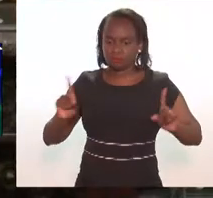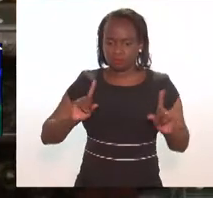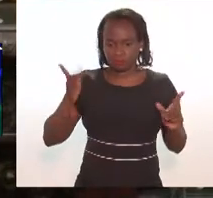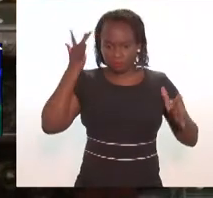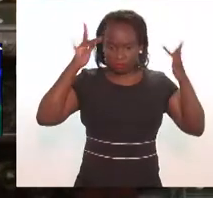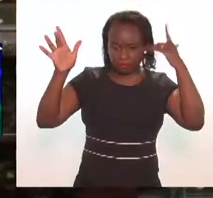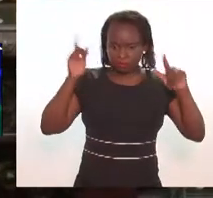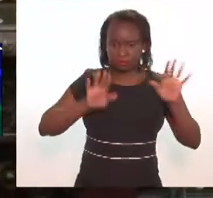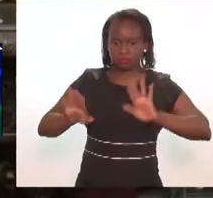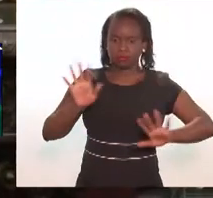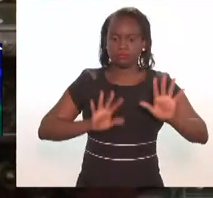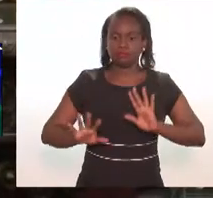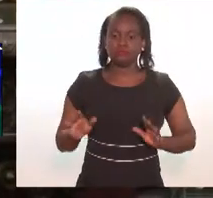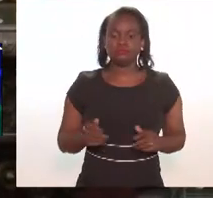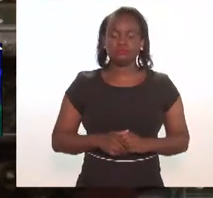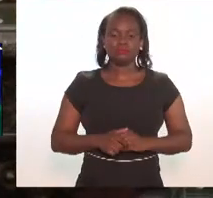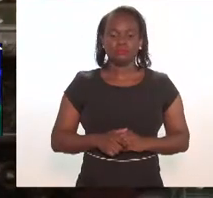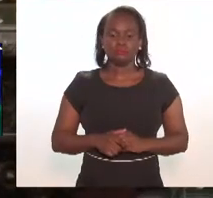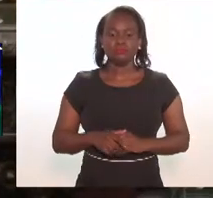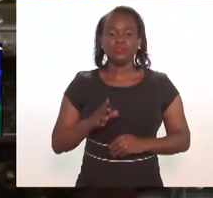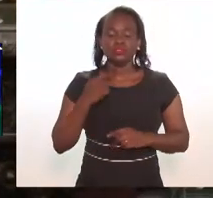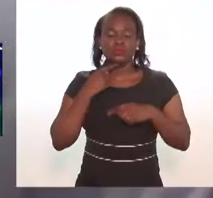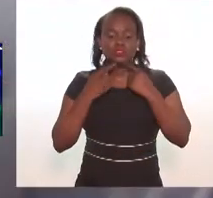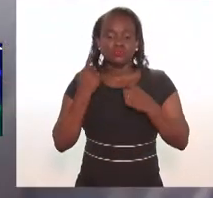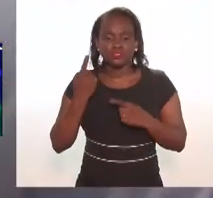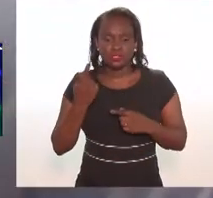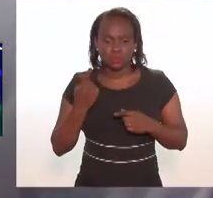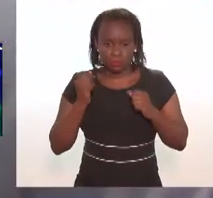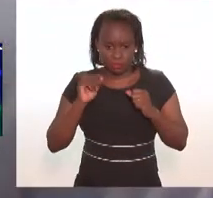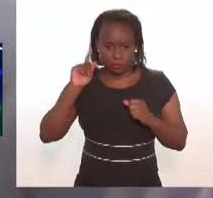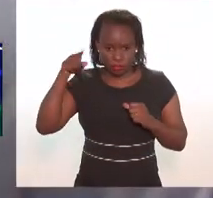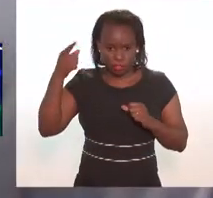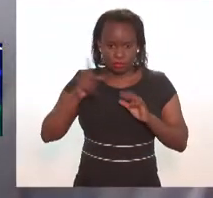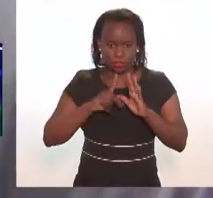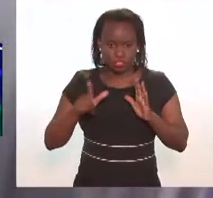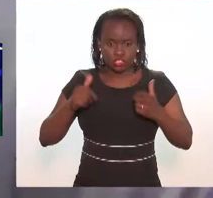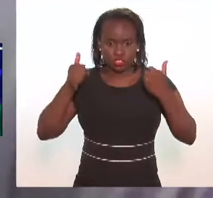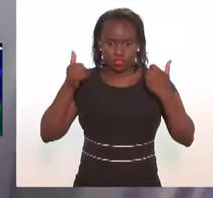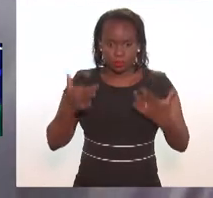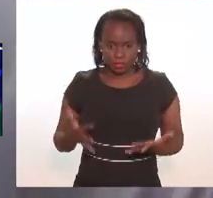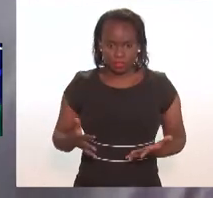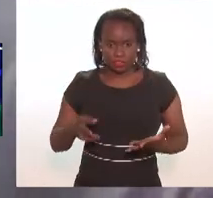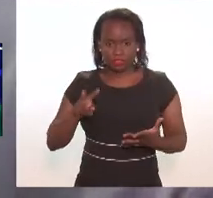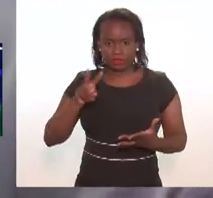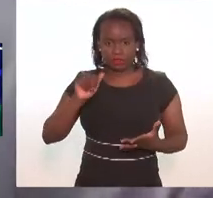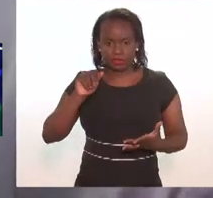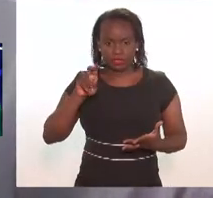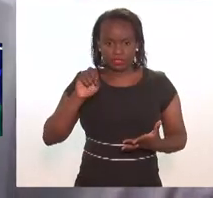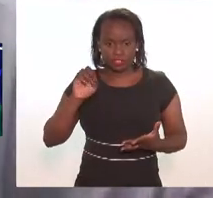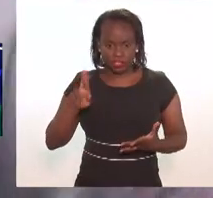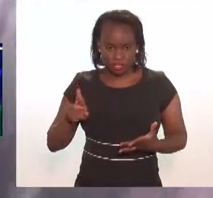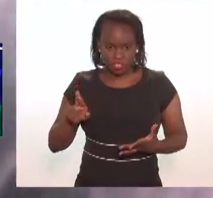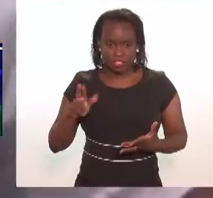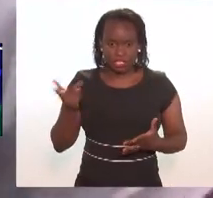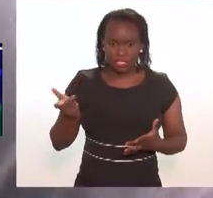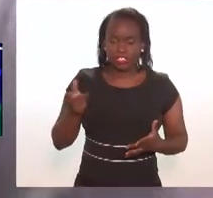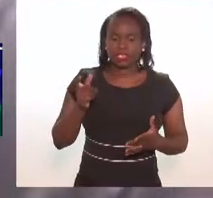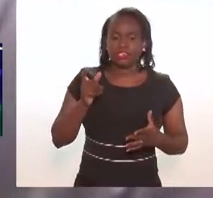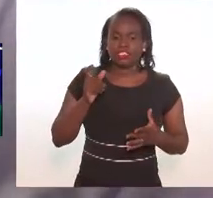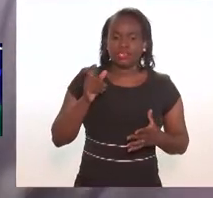Que a gente possa... Presidente, só uma dúvida. Será que no próximo projeto que falar voucher, o Luiz Paulo vai implicar com a